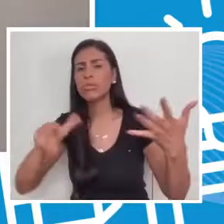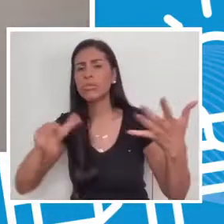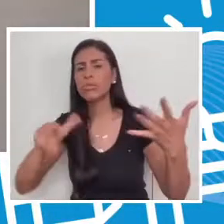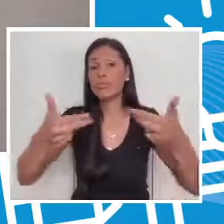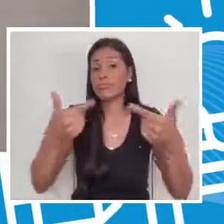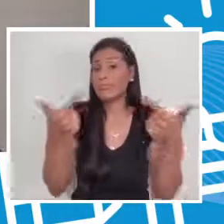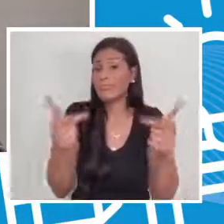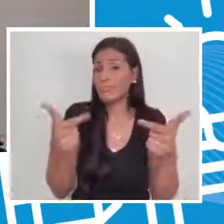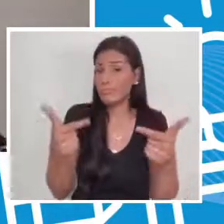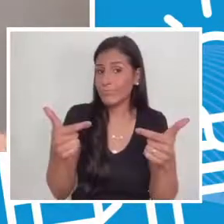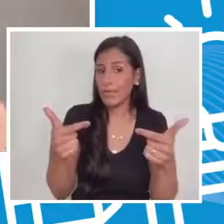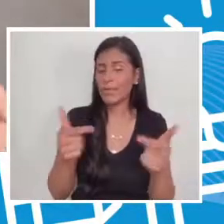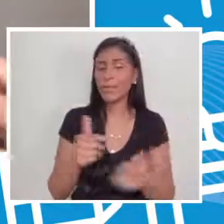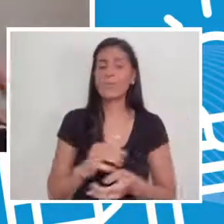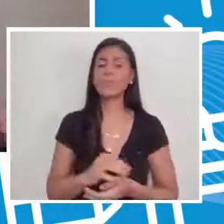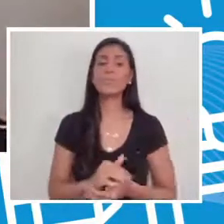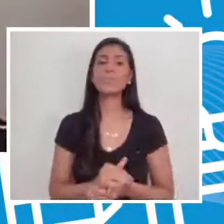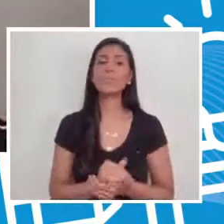certo? Então,